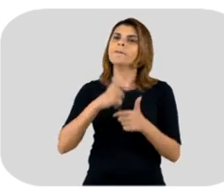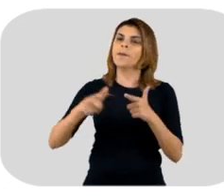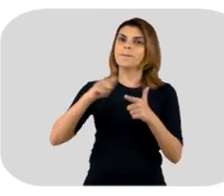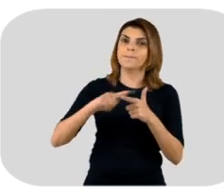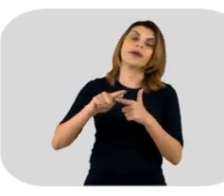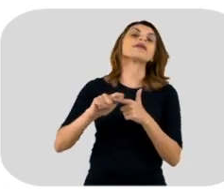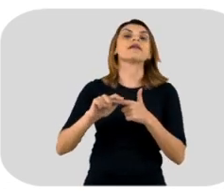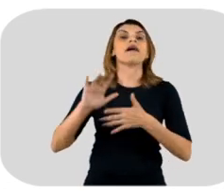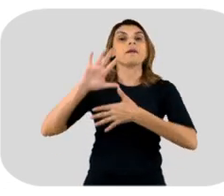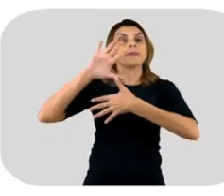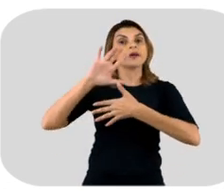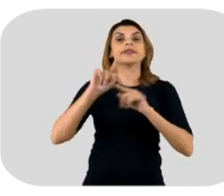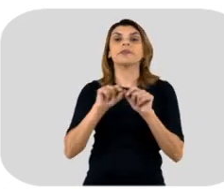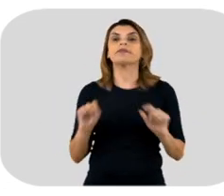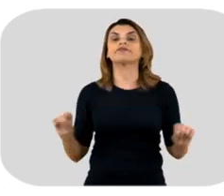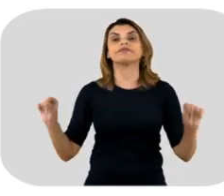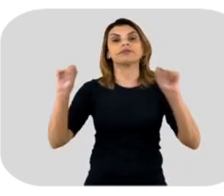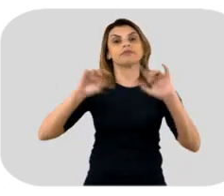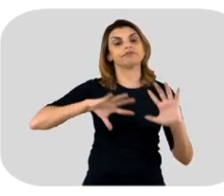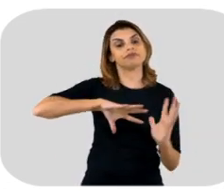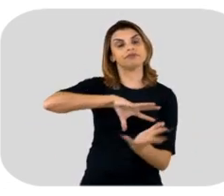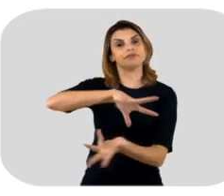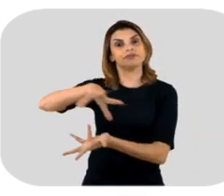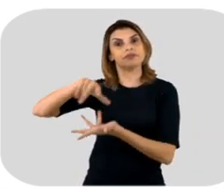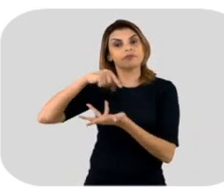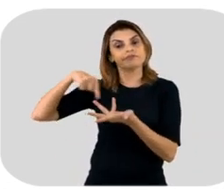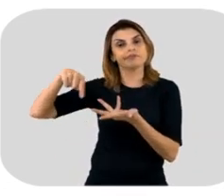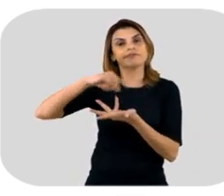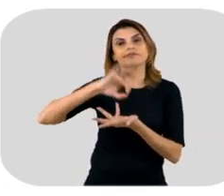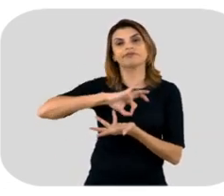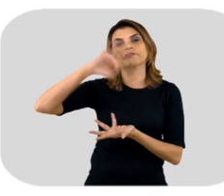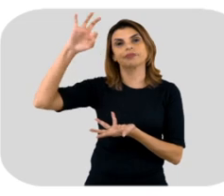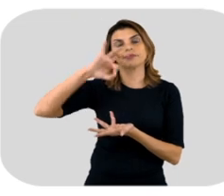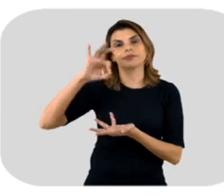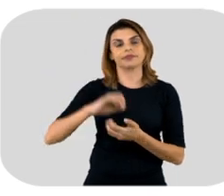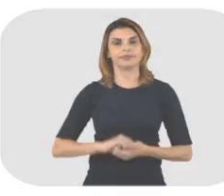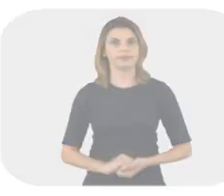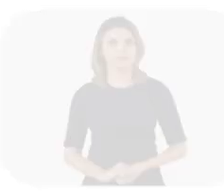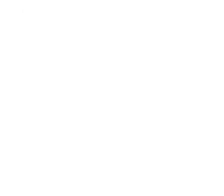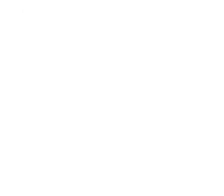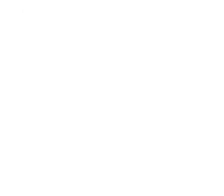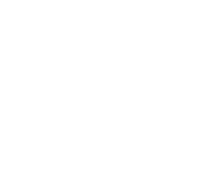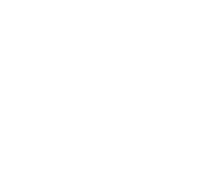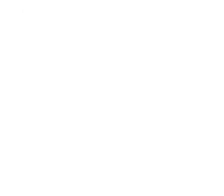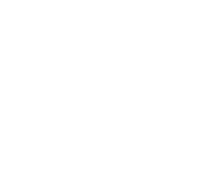sociais e econômicos significativos na América Latina e cada vez mais em escala global.